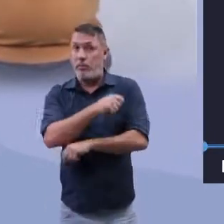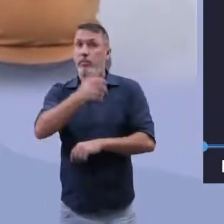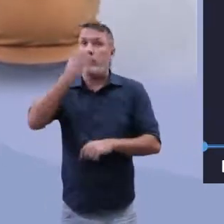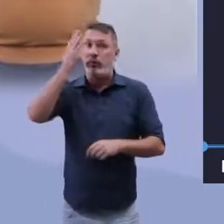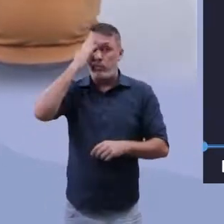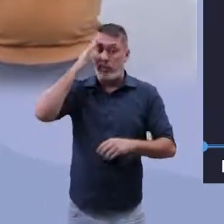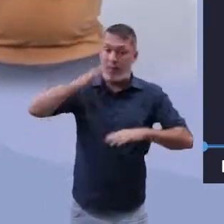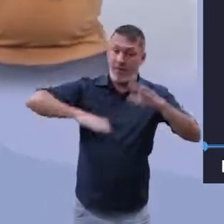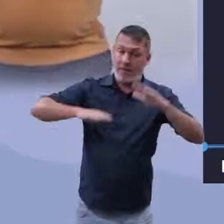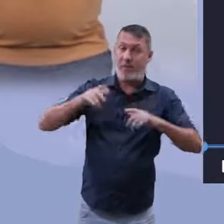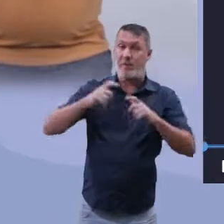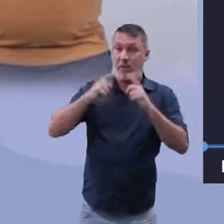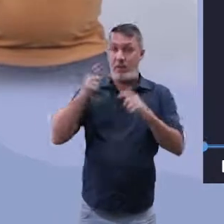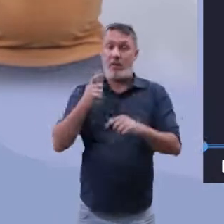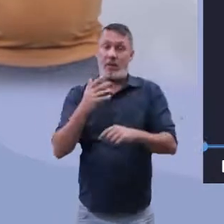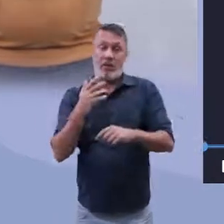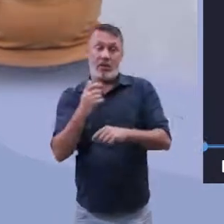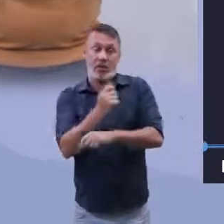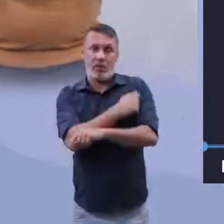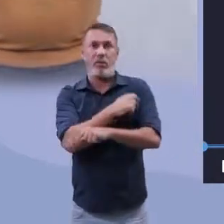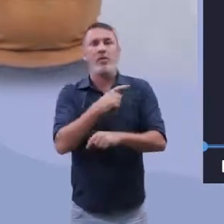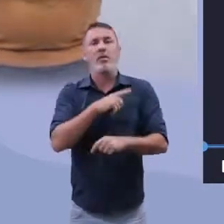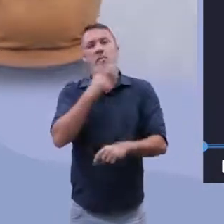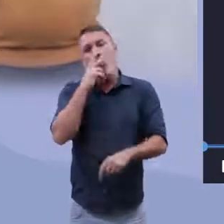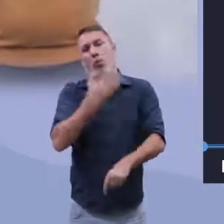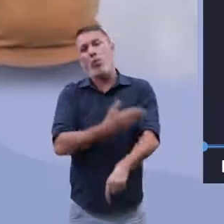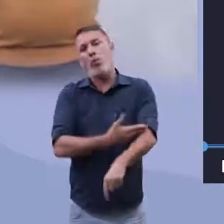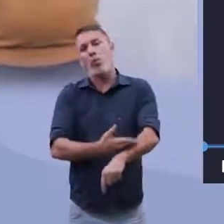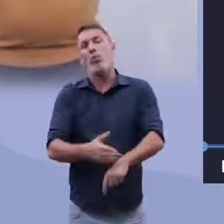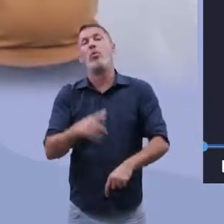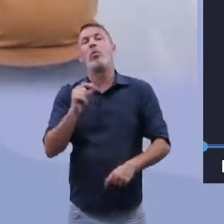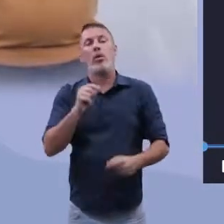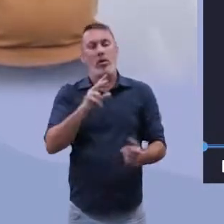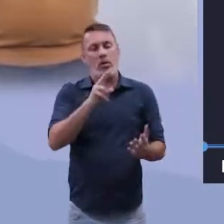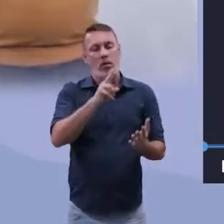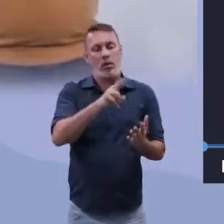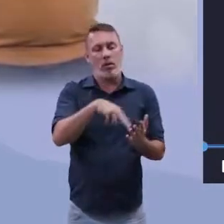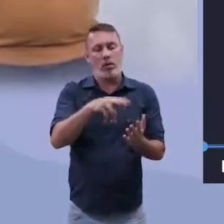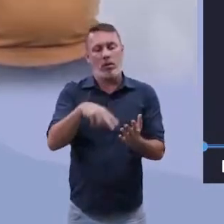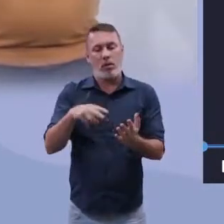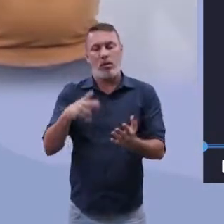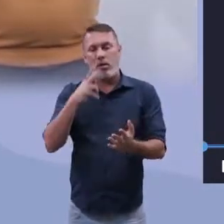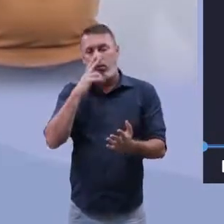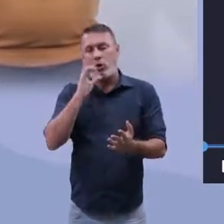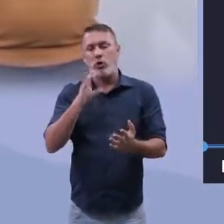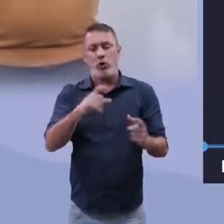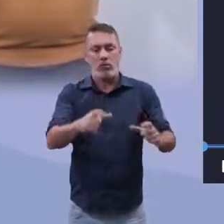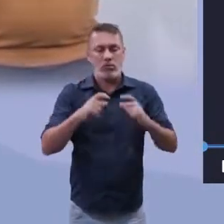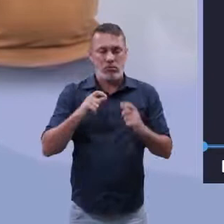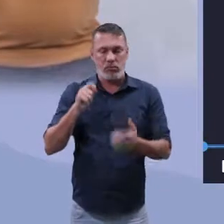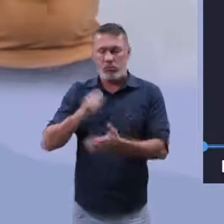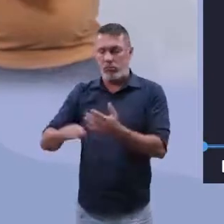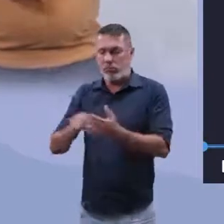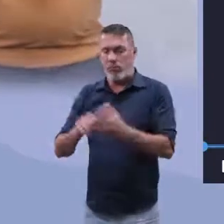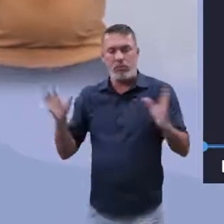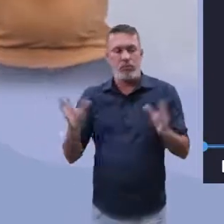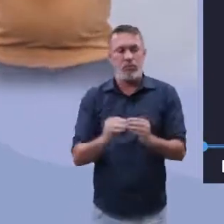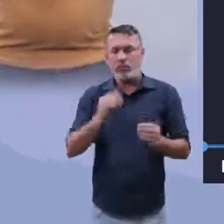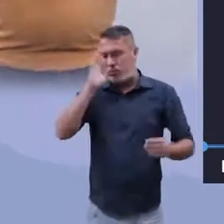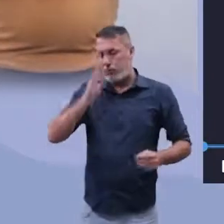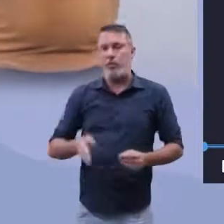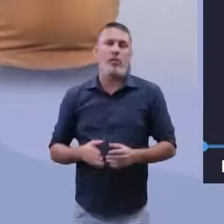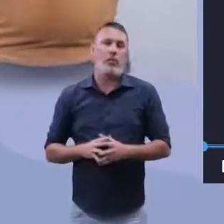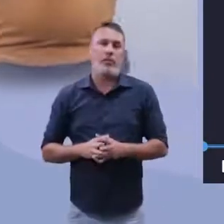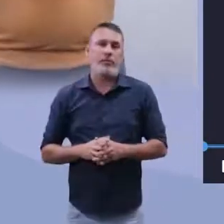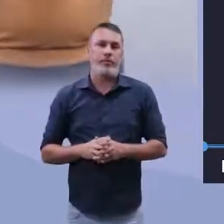Aluno tem um péssimo costume de apenas ler o texto, o comando, faça a redação sobre